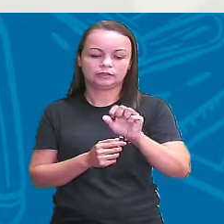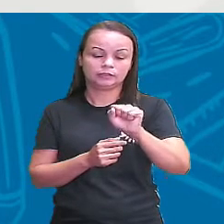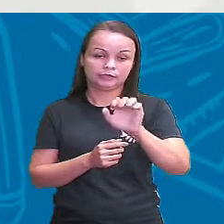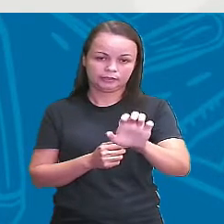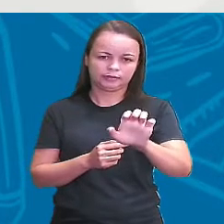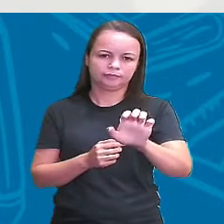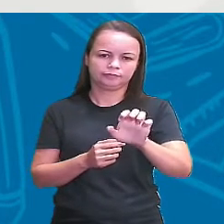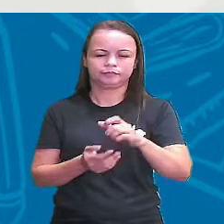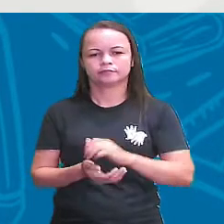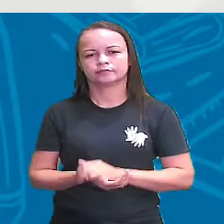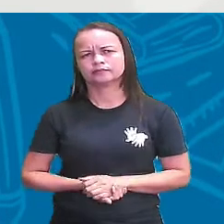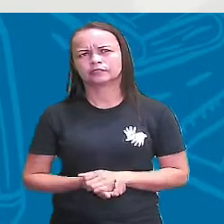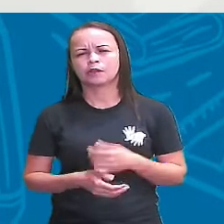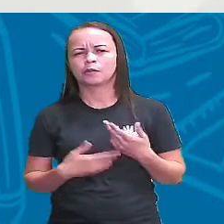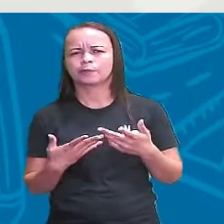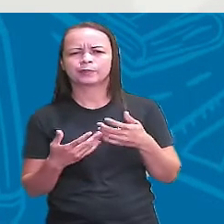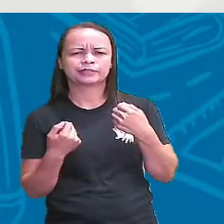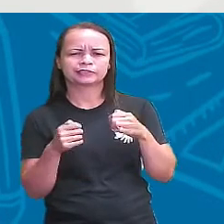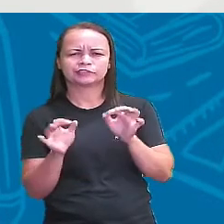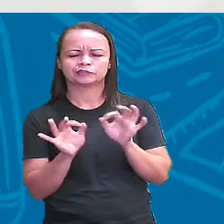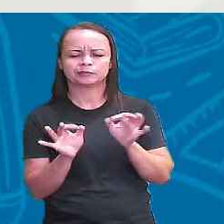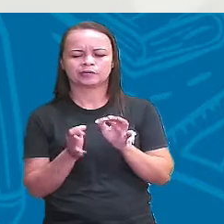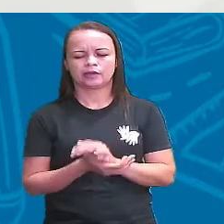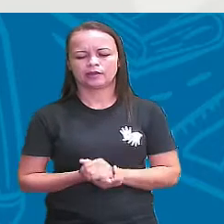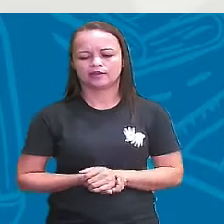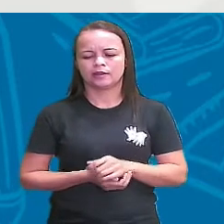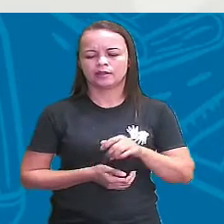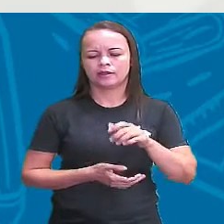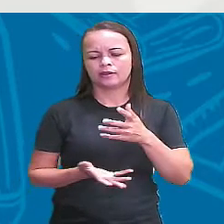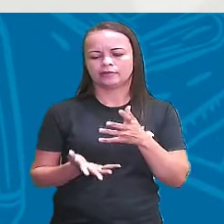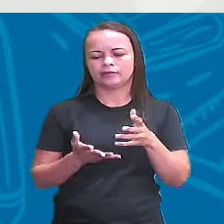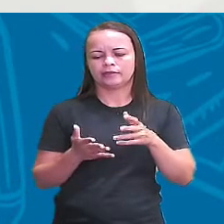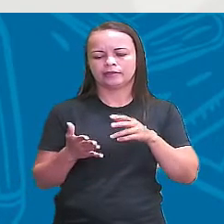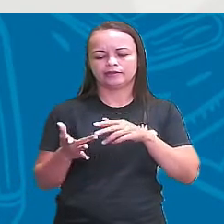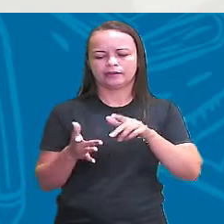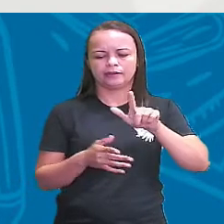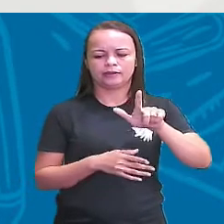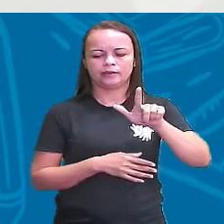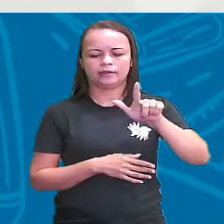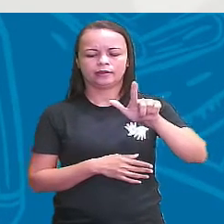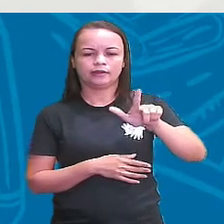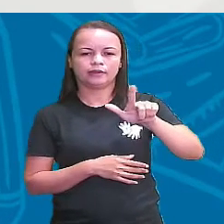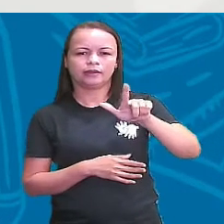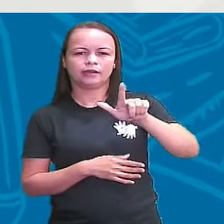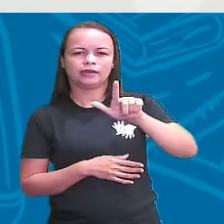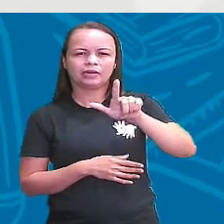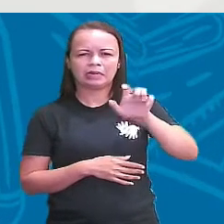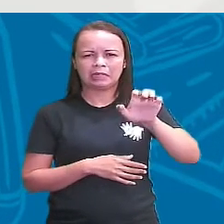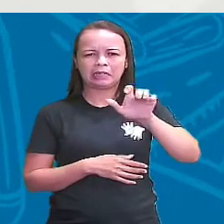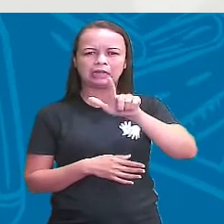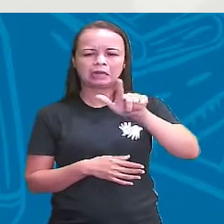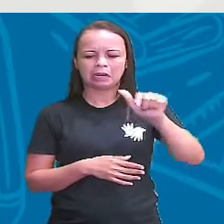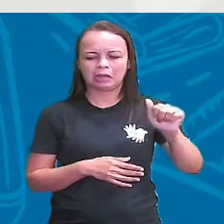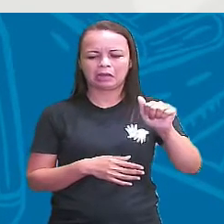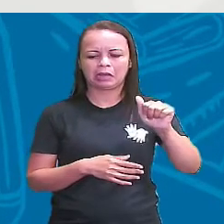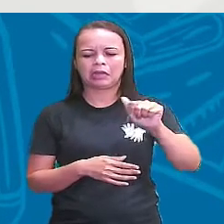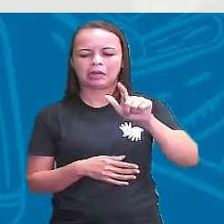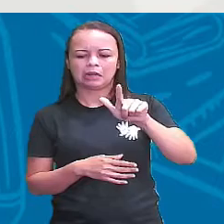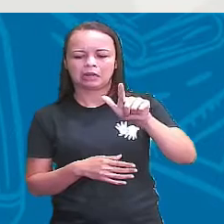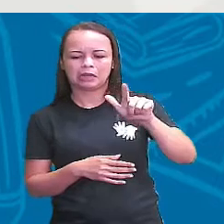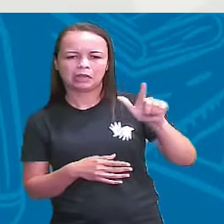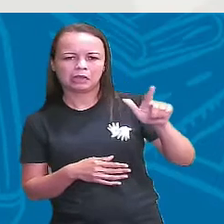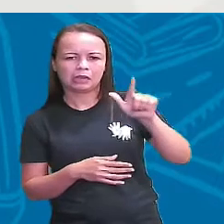assim, lê lá, lê lo, fica uma cacofonia, fica uma coisa feia no ouvido. Então,